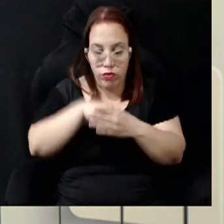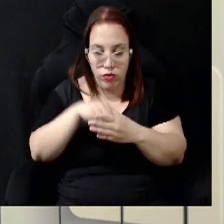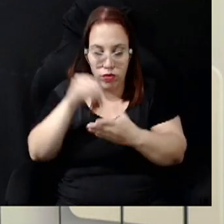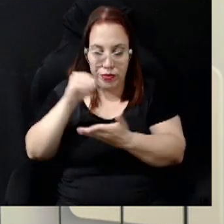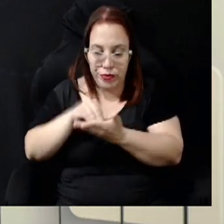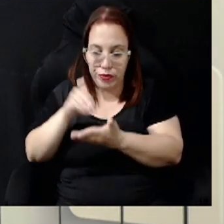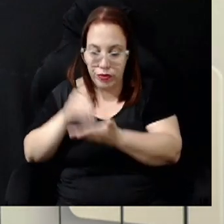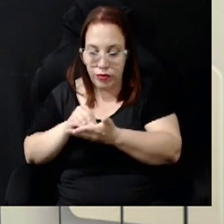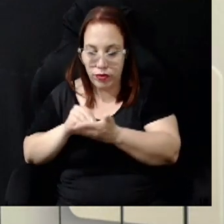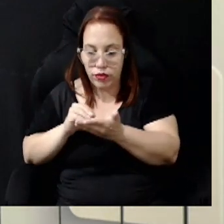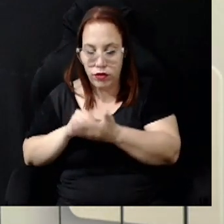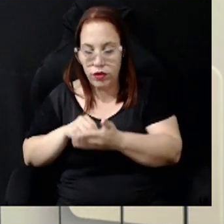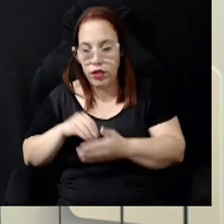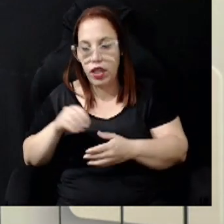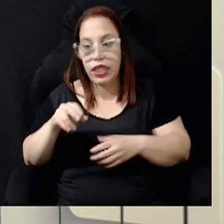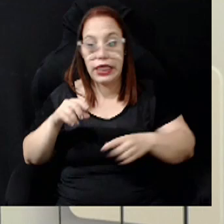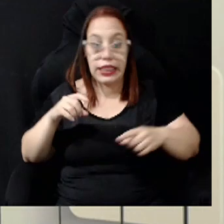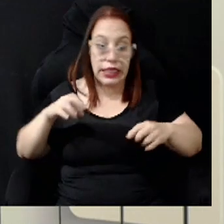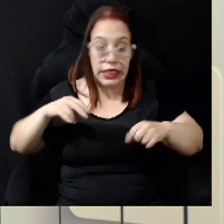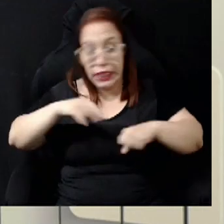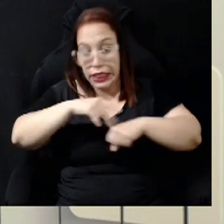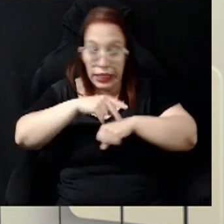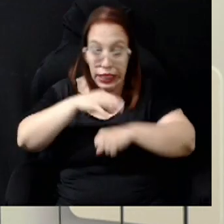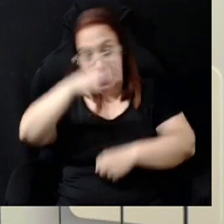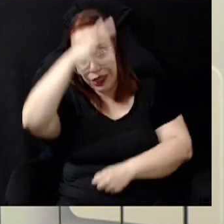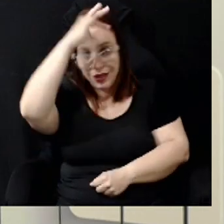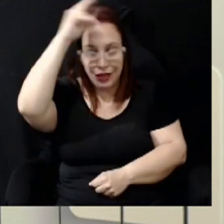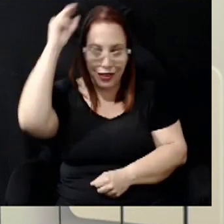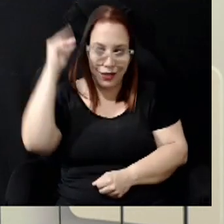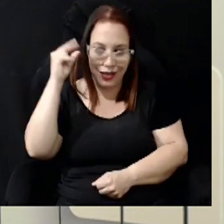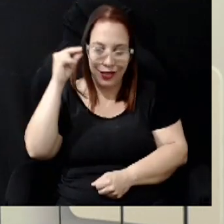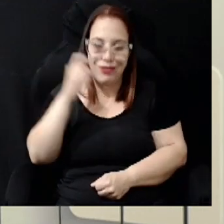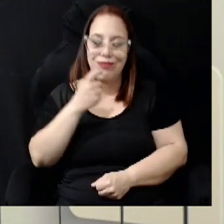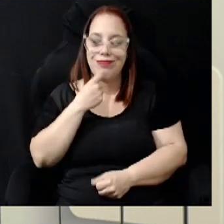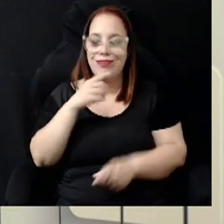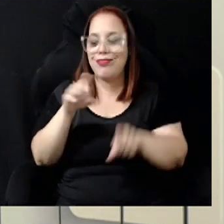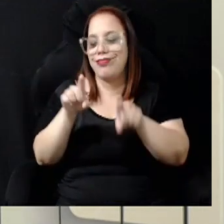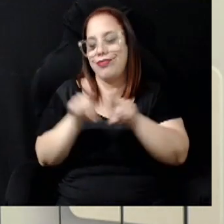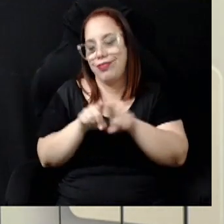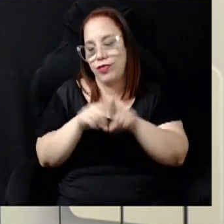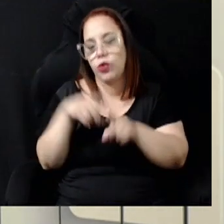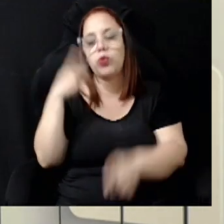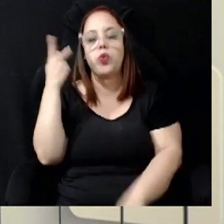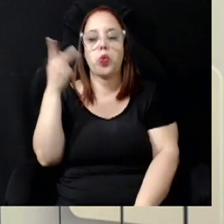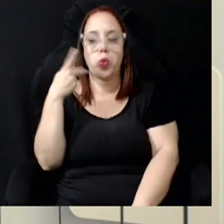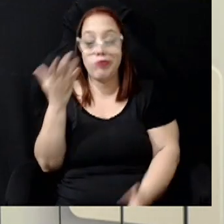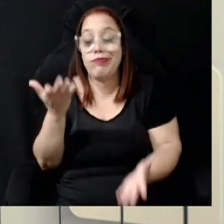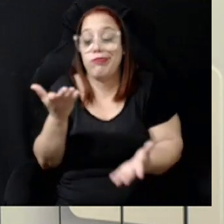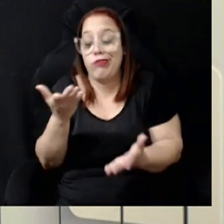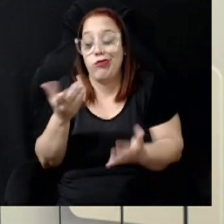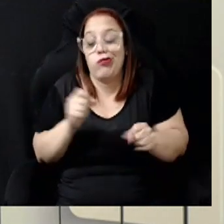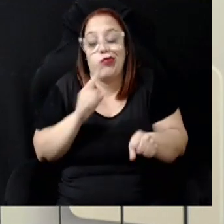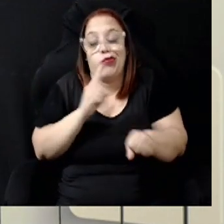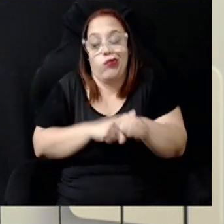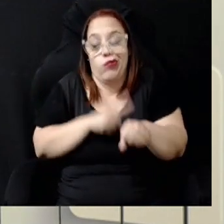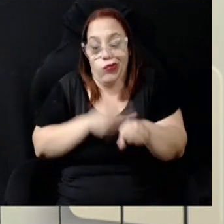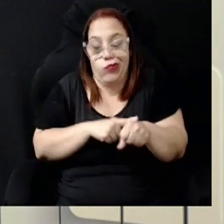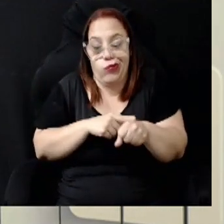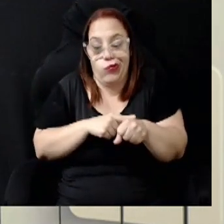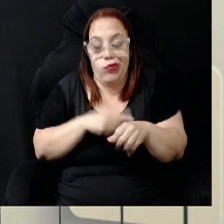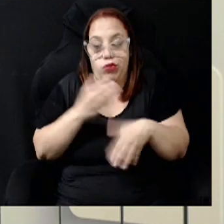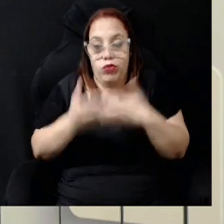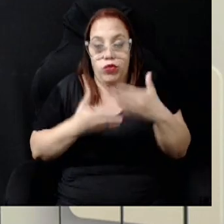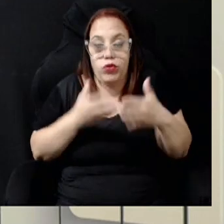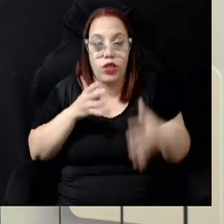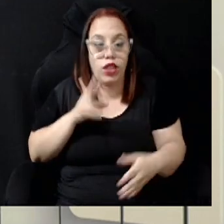esta corrida à Prefeitura de Campinas, também para os vereadores. Então, a todo momento, a apuração em tempo real nós